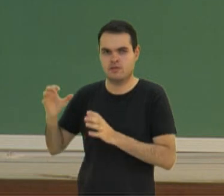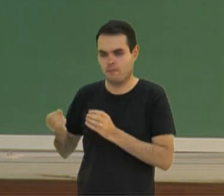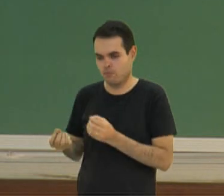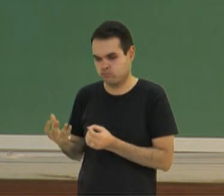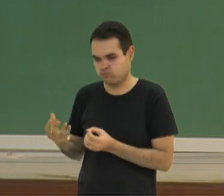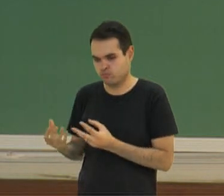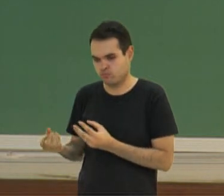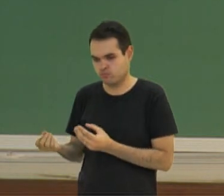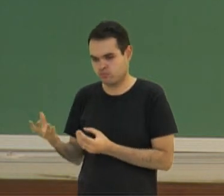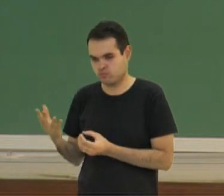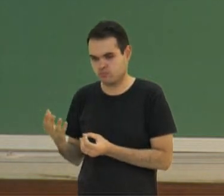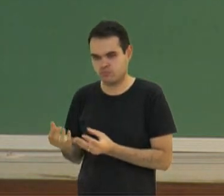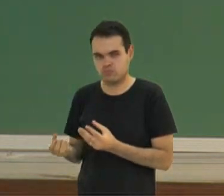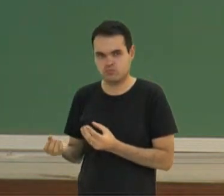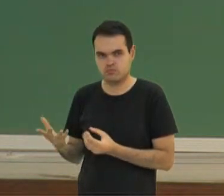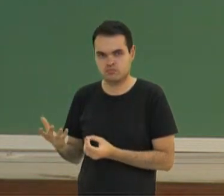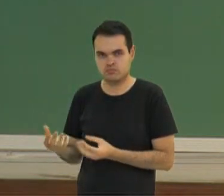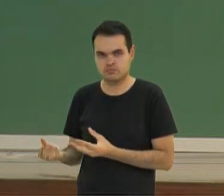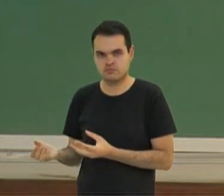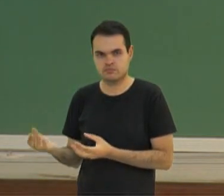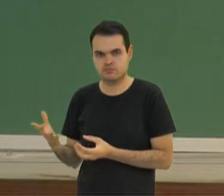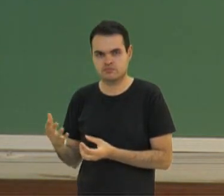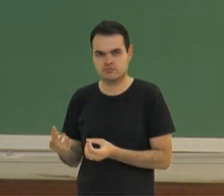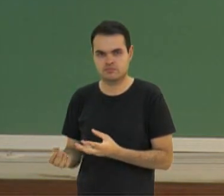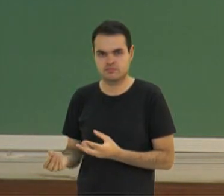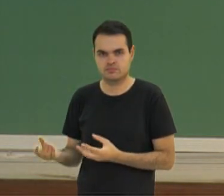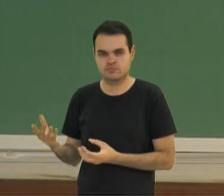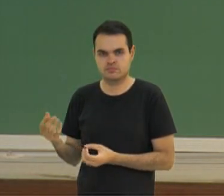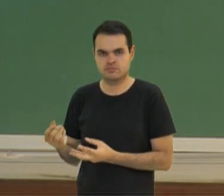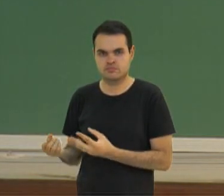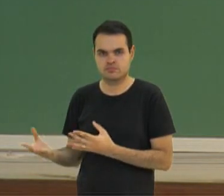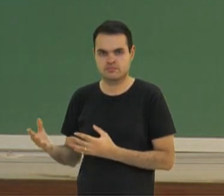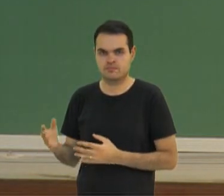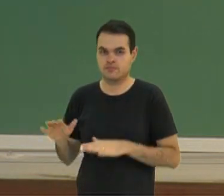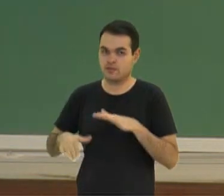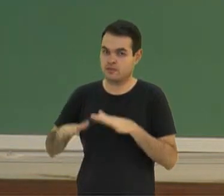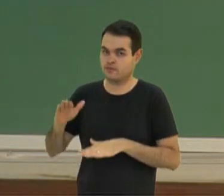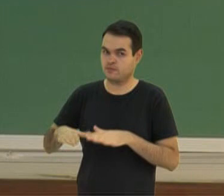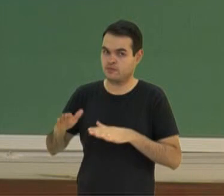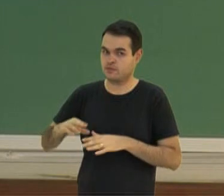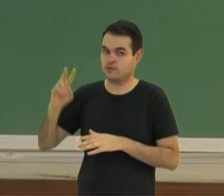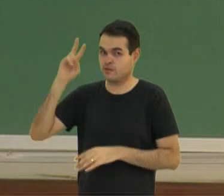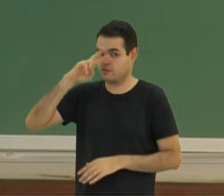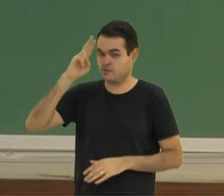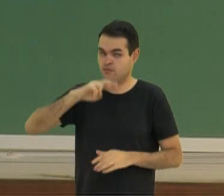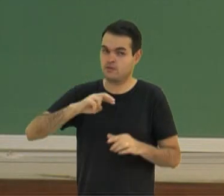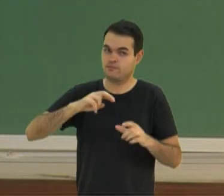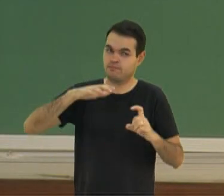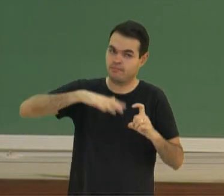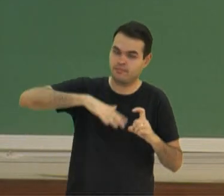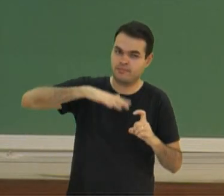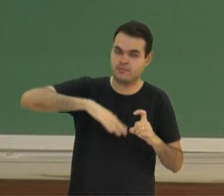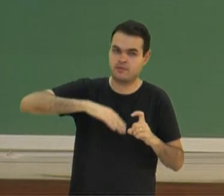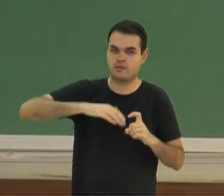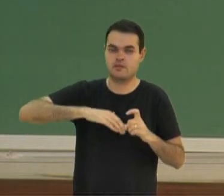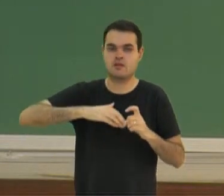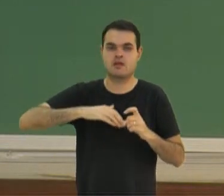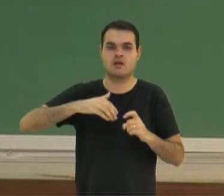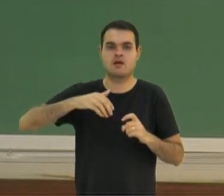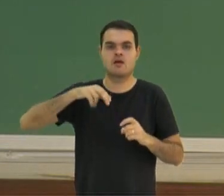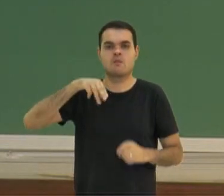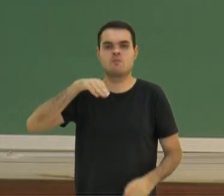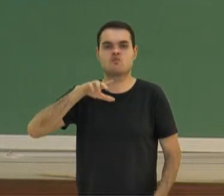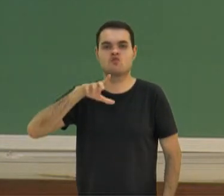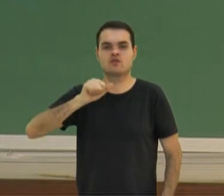bolhas, né? Algumas coisas nesse sentido. Dizem que até a história da mula sem cabeça surgiu dessa história de